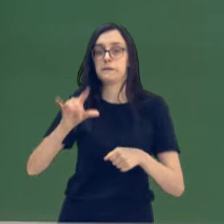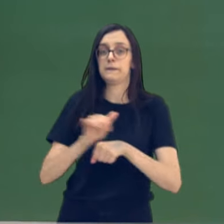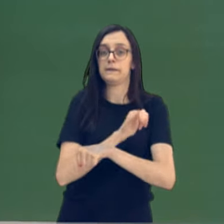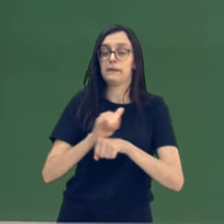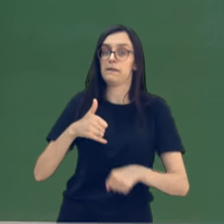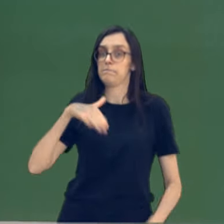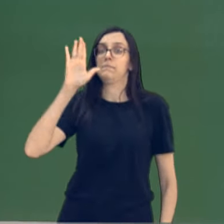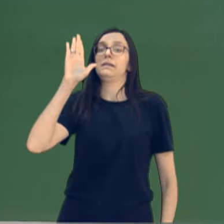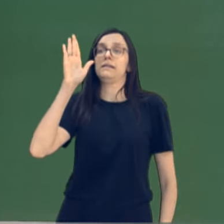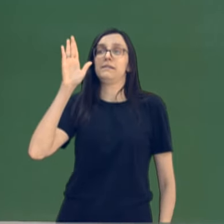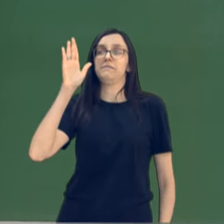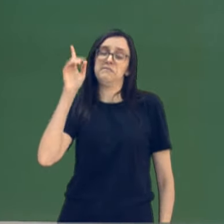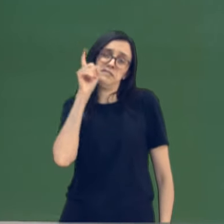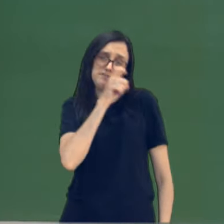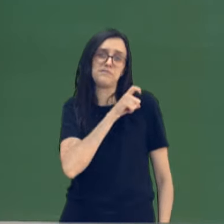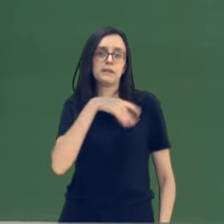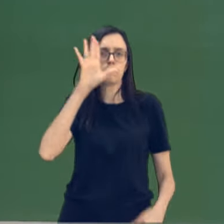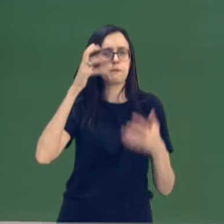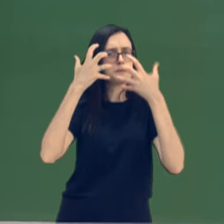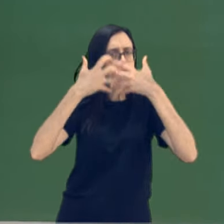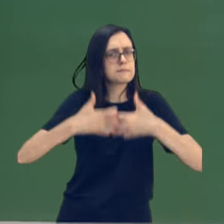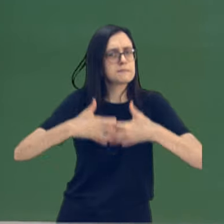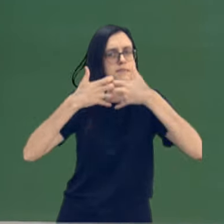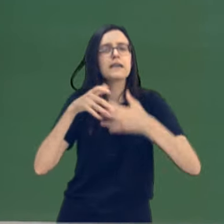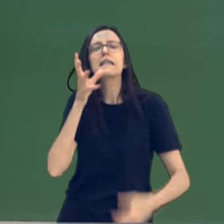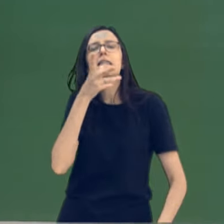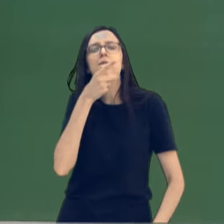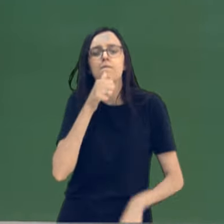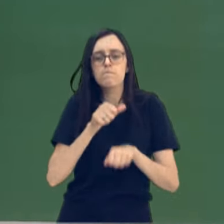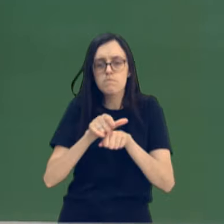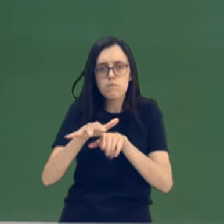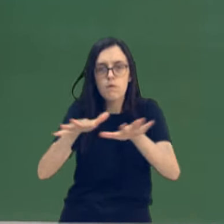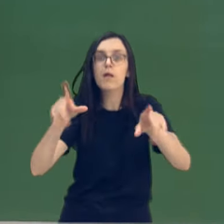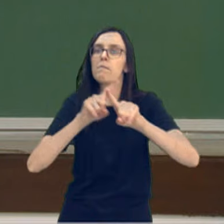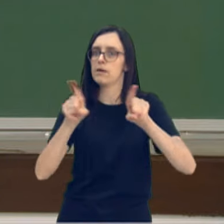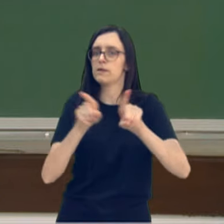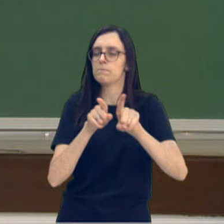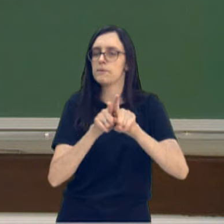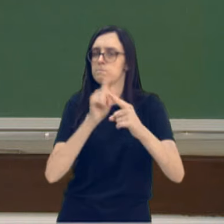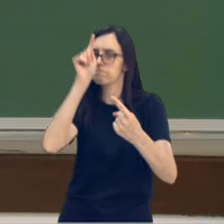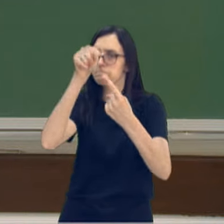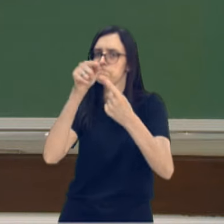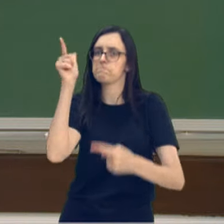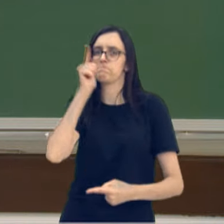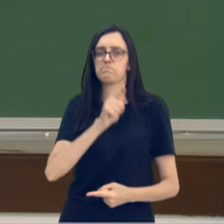pouco mais elaborada, mais lenta para a reprodução, mas também muito eficiente.